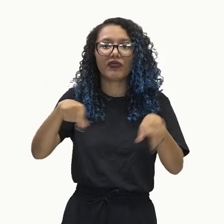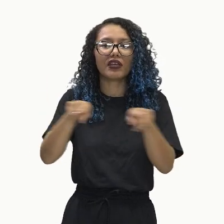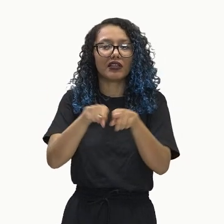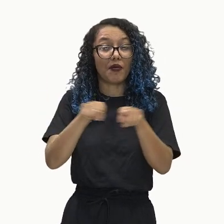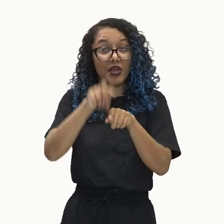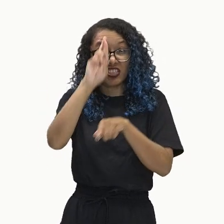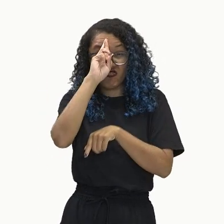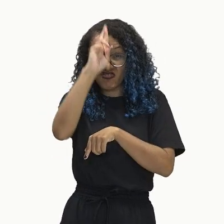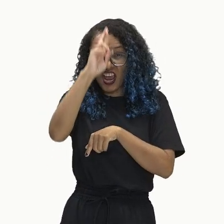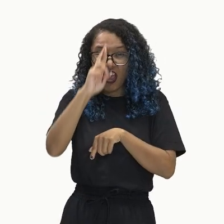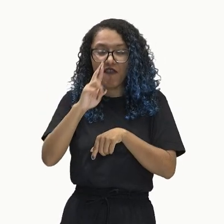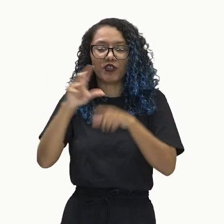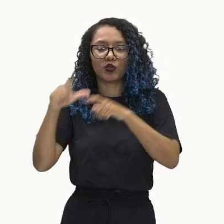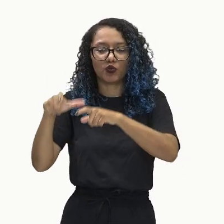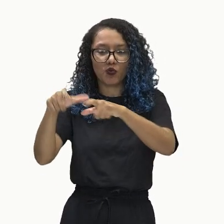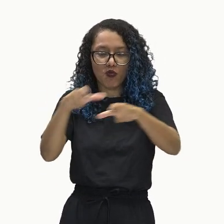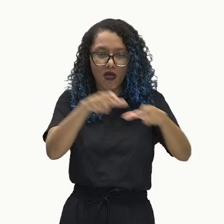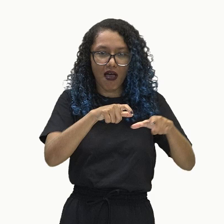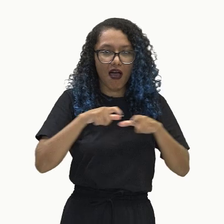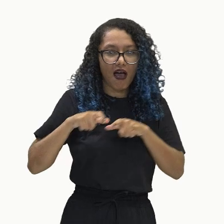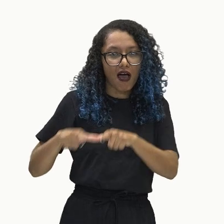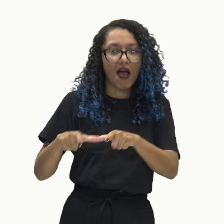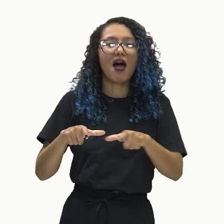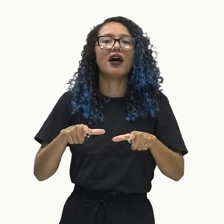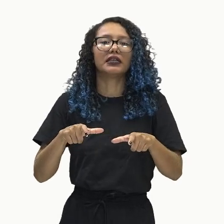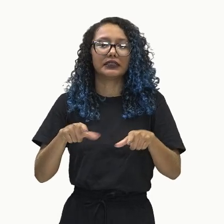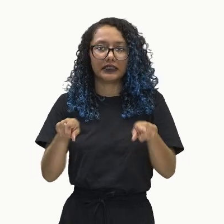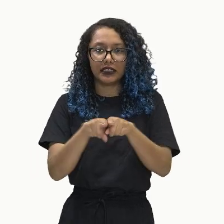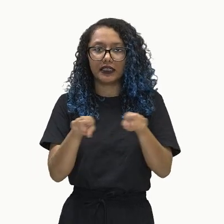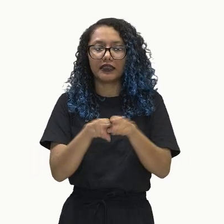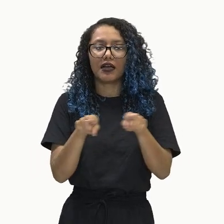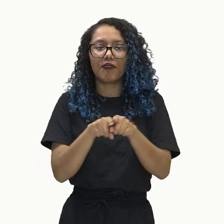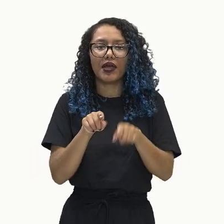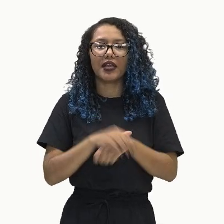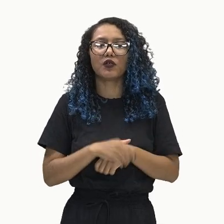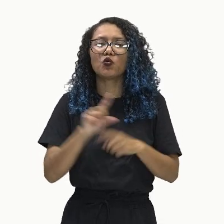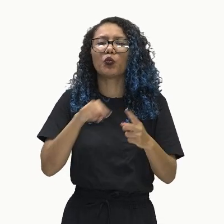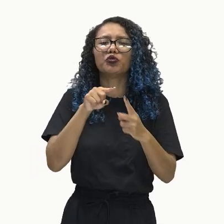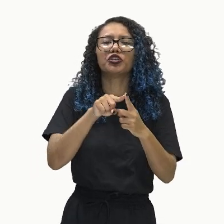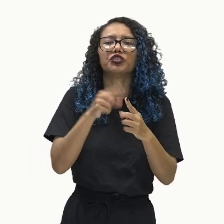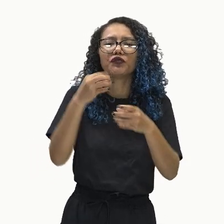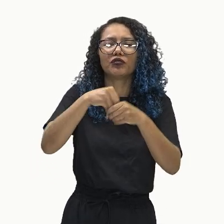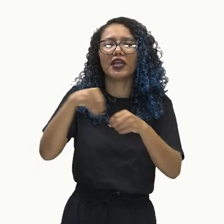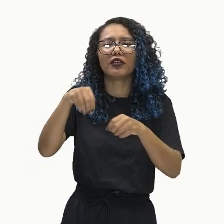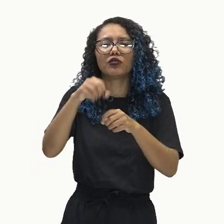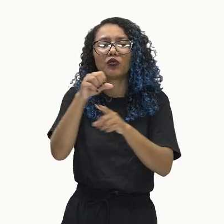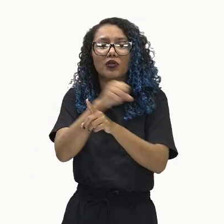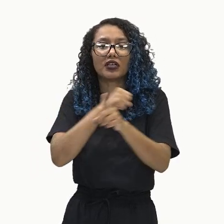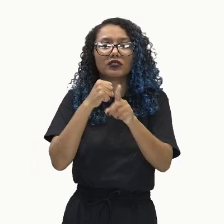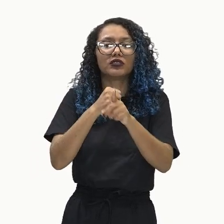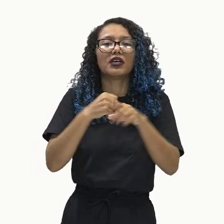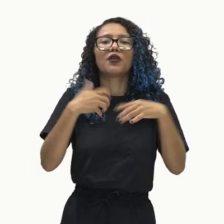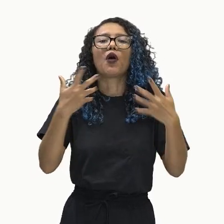terras, que tinha como função, dentro da ideologia medieval, proteger a sociedade. E, por fim, a gente vai ver o